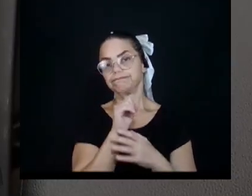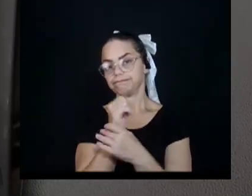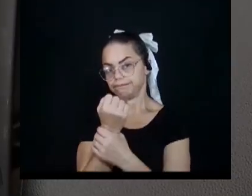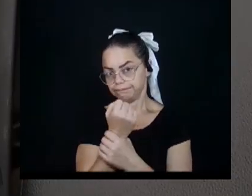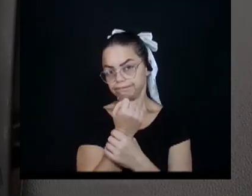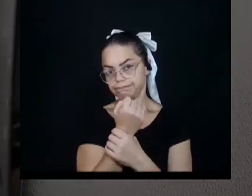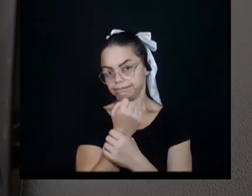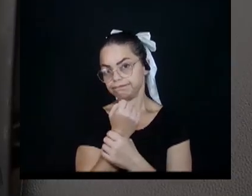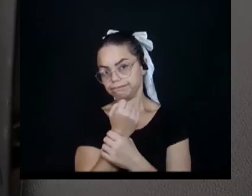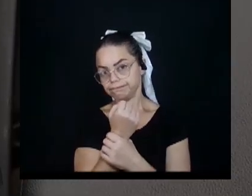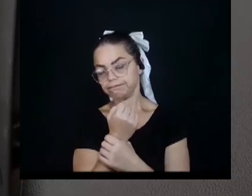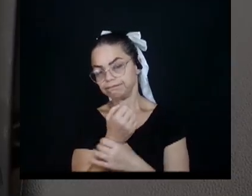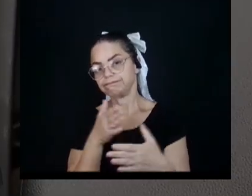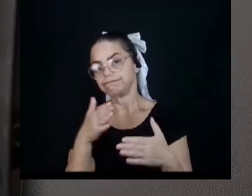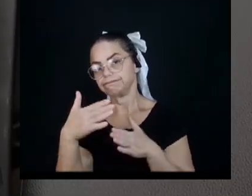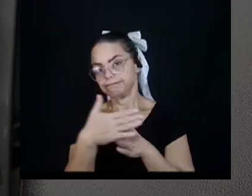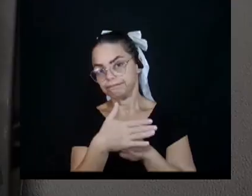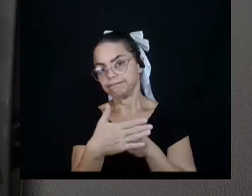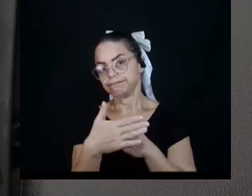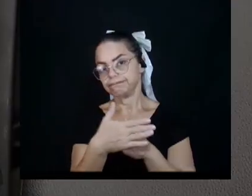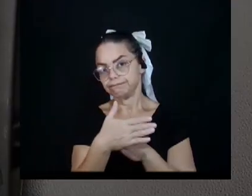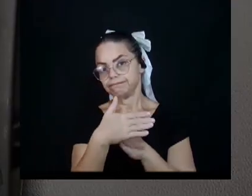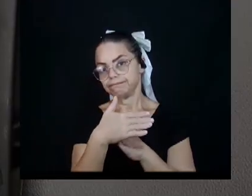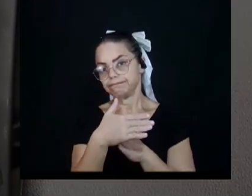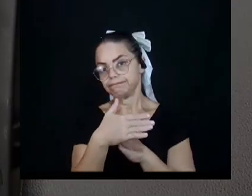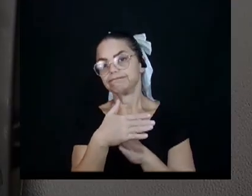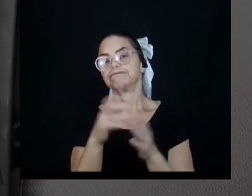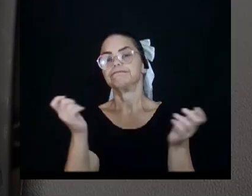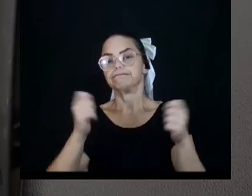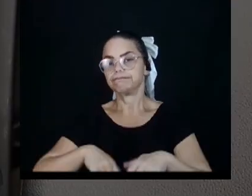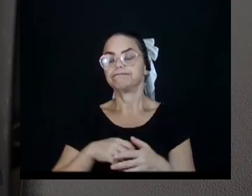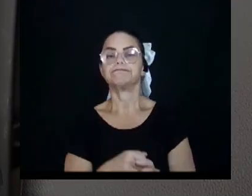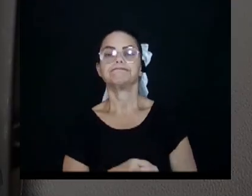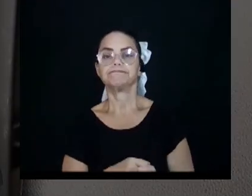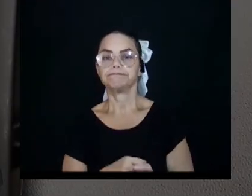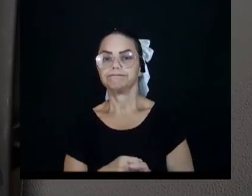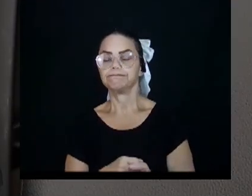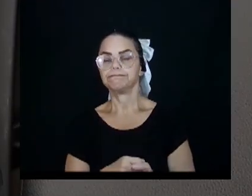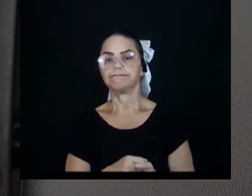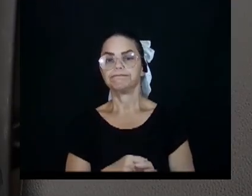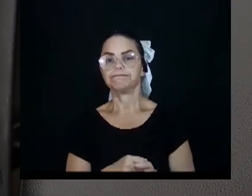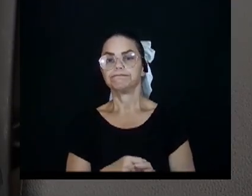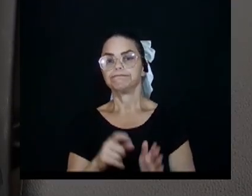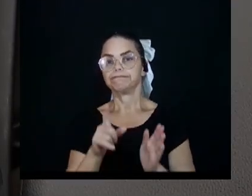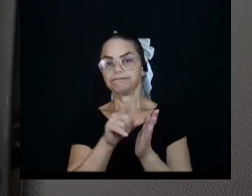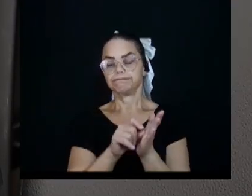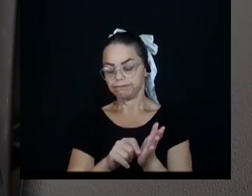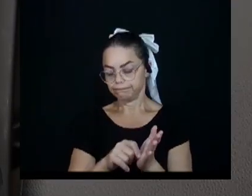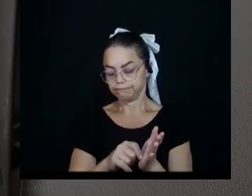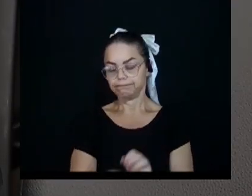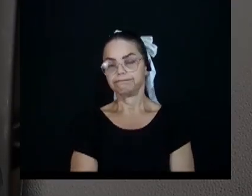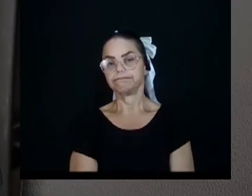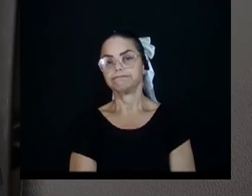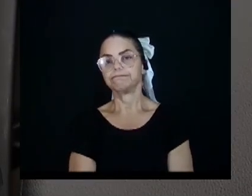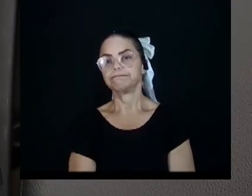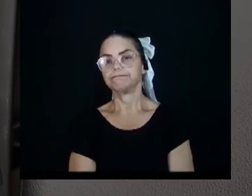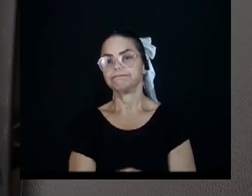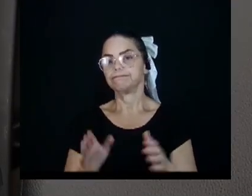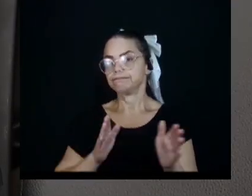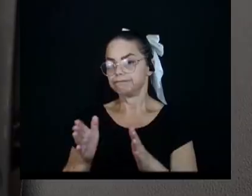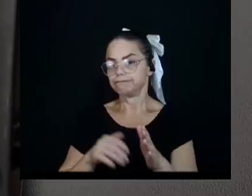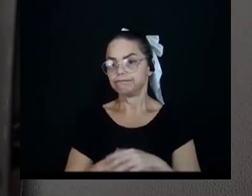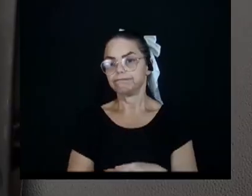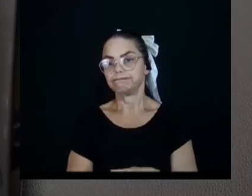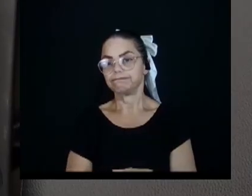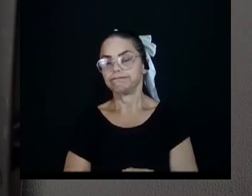limite. Mas a gente pode, inclusive, ter um artigo que condicione um prazo para isso, né? Eu acho que